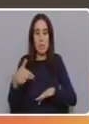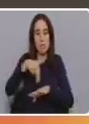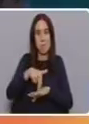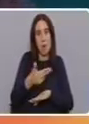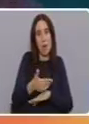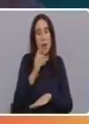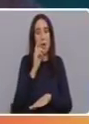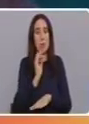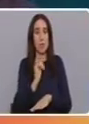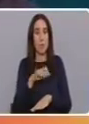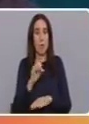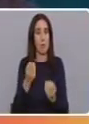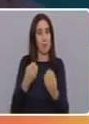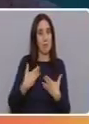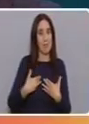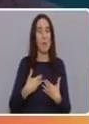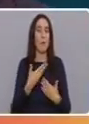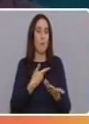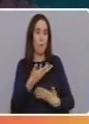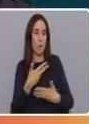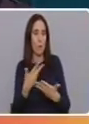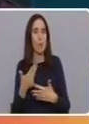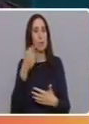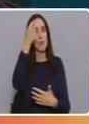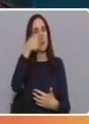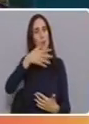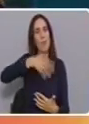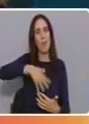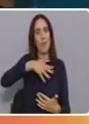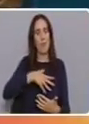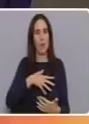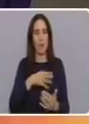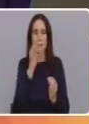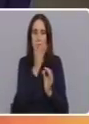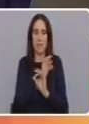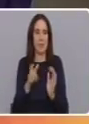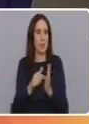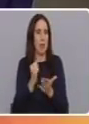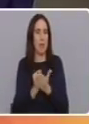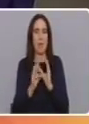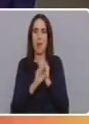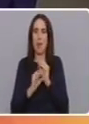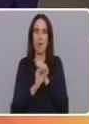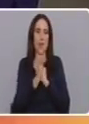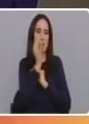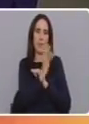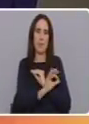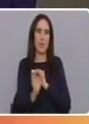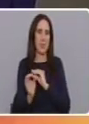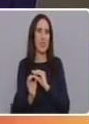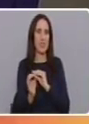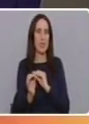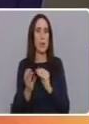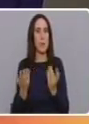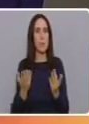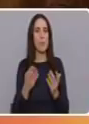Simone partilhou-os connosco, foi falando connosco, foi contando as suas histórias, são sempre fantásticas. Sim. São tertúlias maravilhosas. Quando